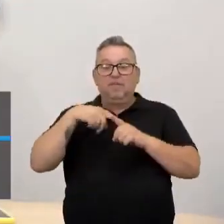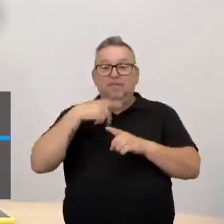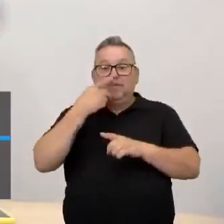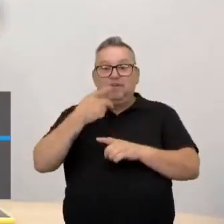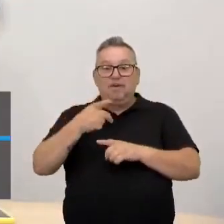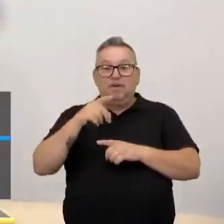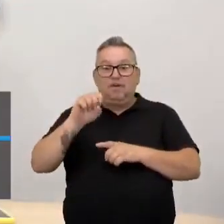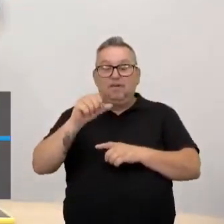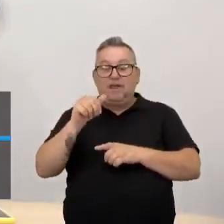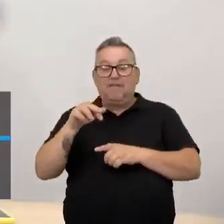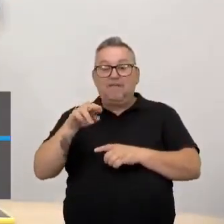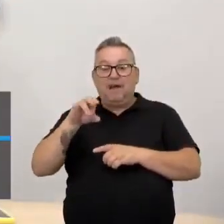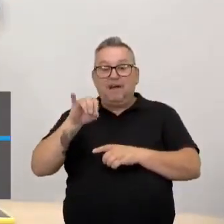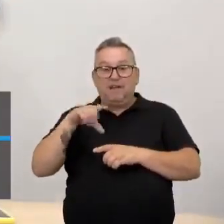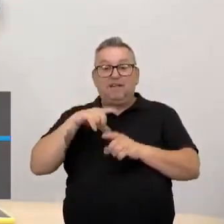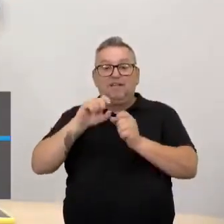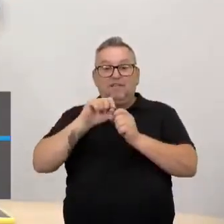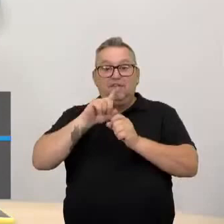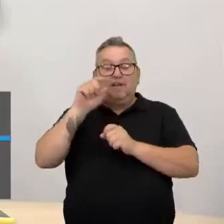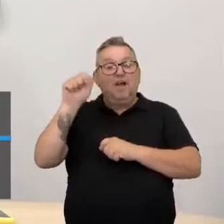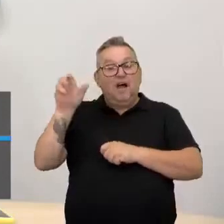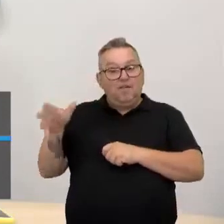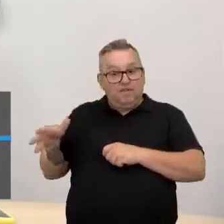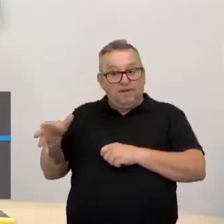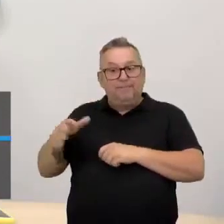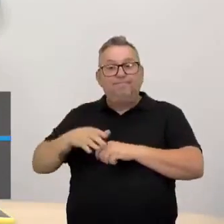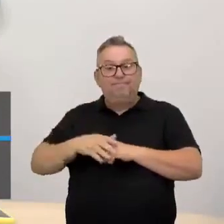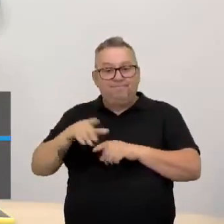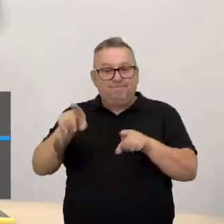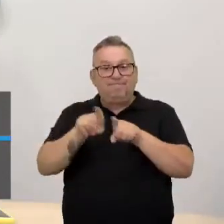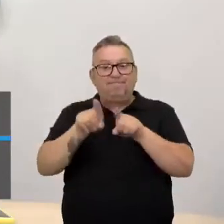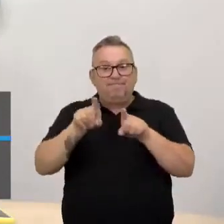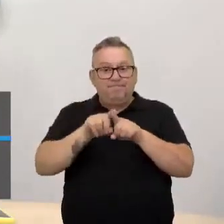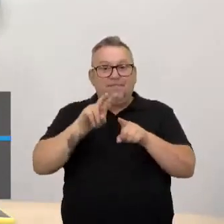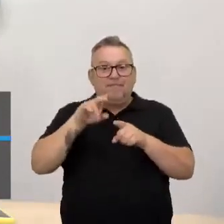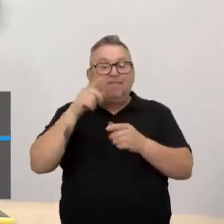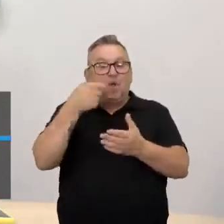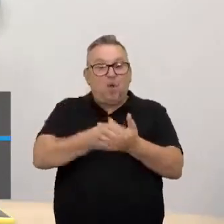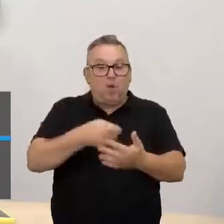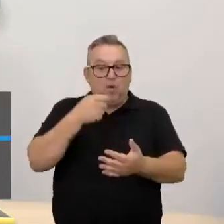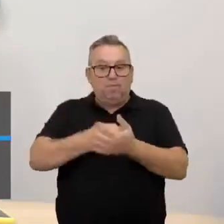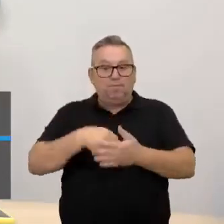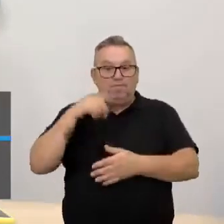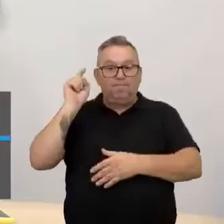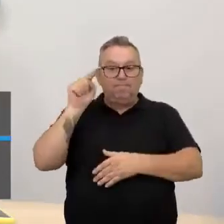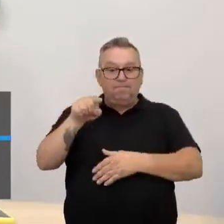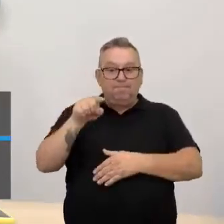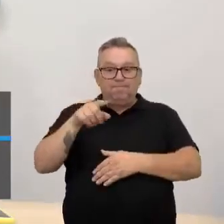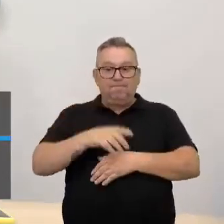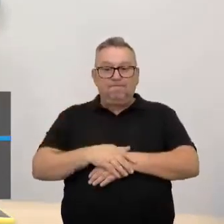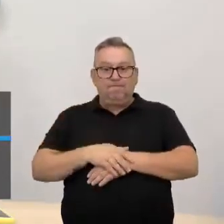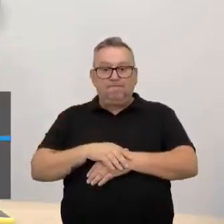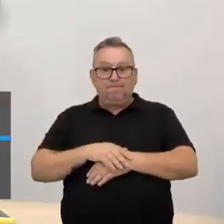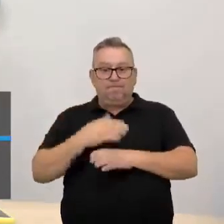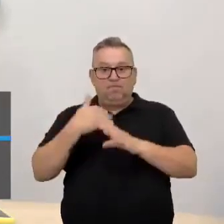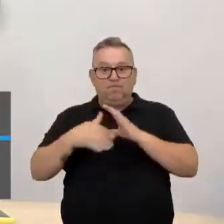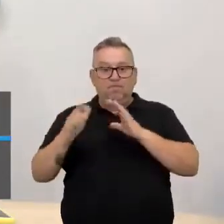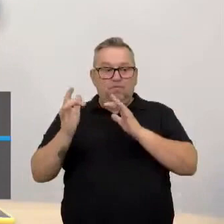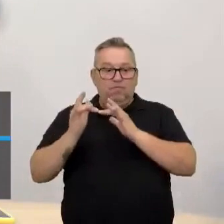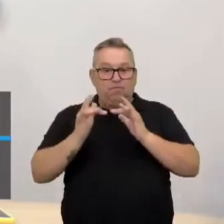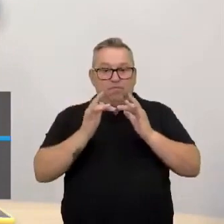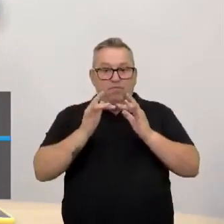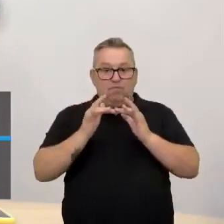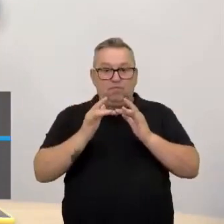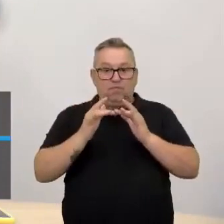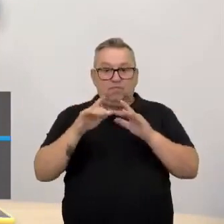do safari da África que você fez, ó. Você postou aí, então a gente vai cobrar isso de você, entendeu? Manda aí seu contato aí no nosso Instagram.